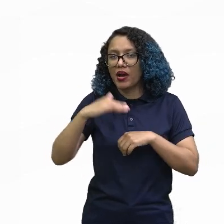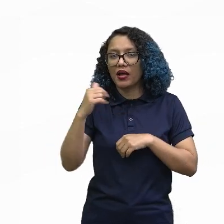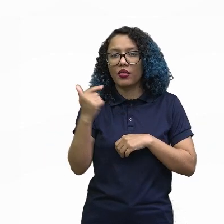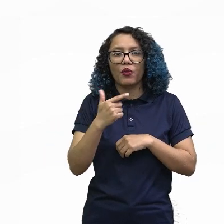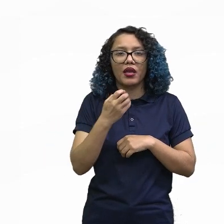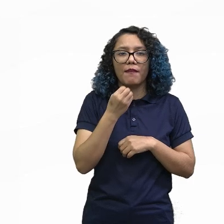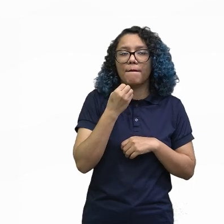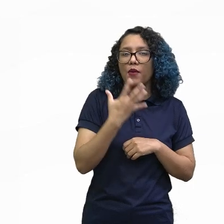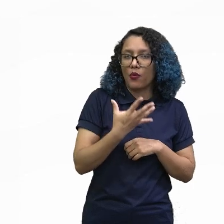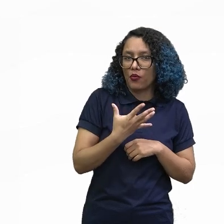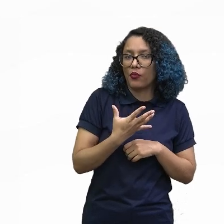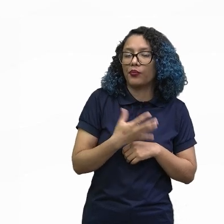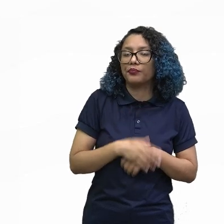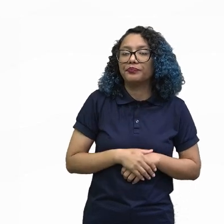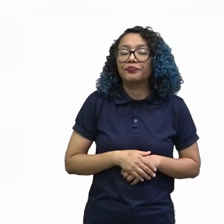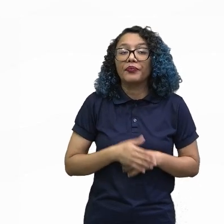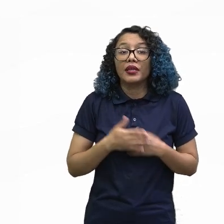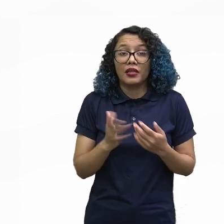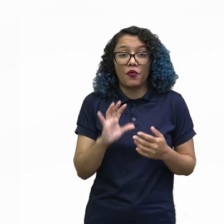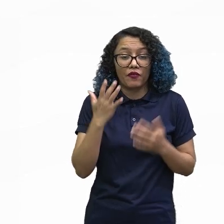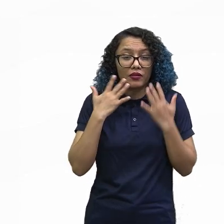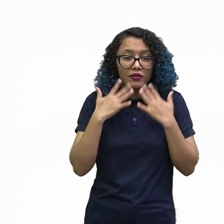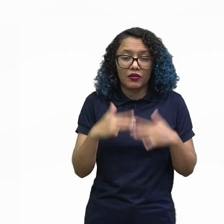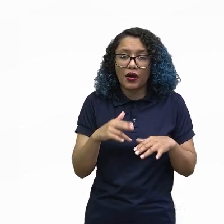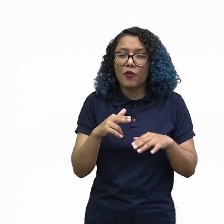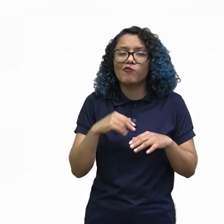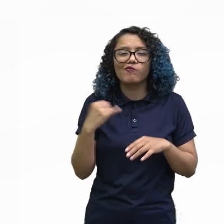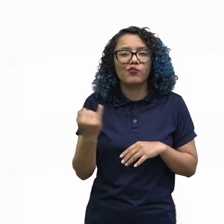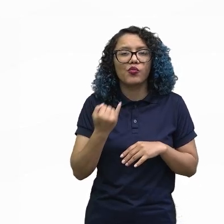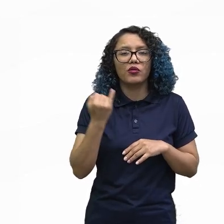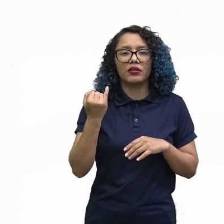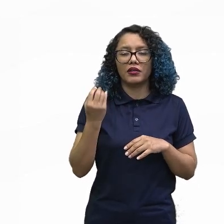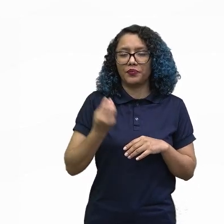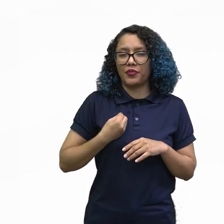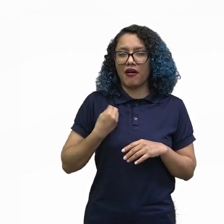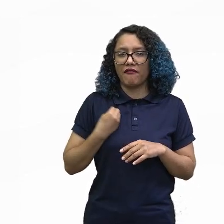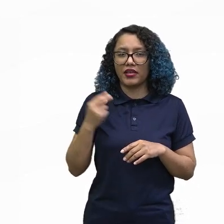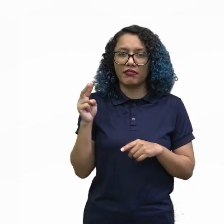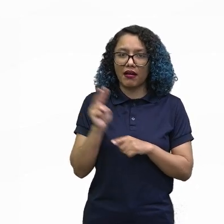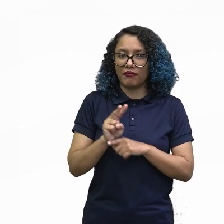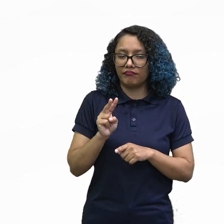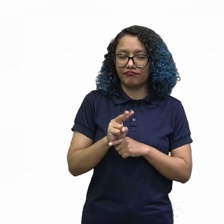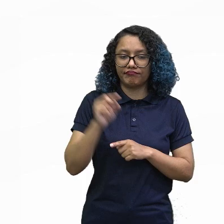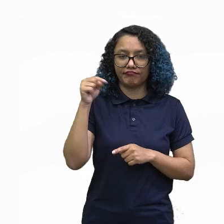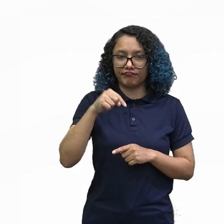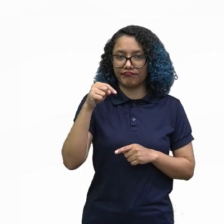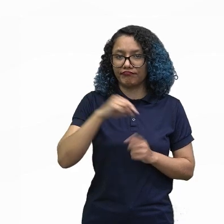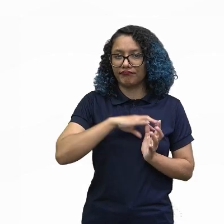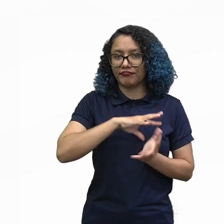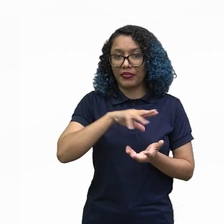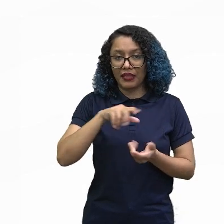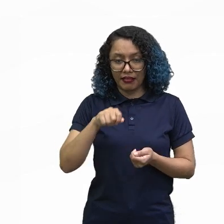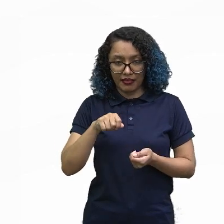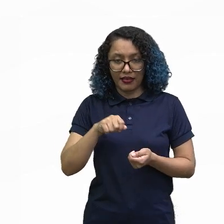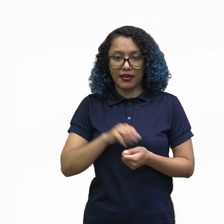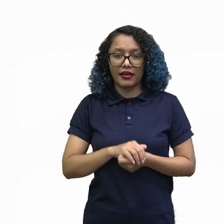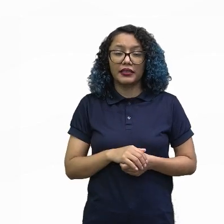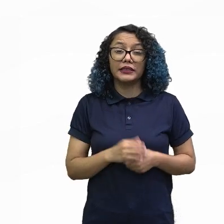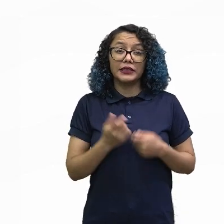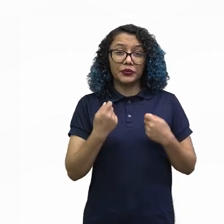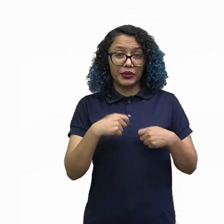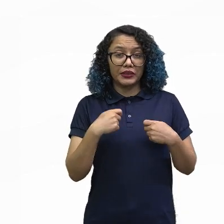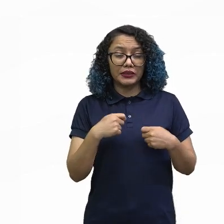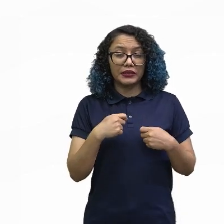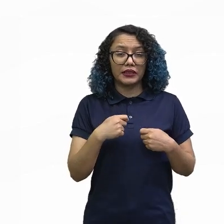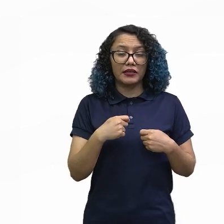mais mal do que bem, né? Por ele ser um fenômeno natural, ele é fundamental para a manutenção da vida e a gente vai já ver